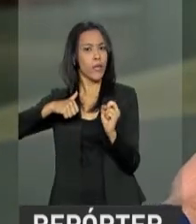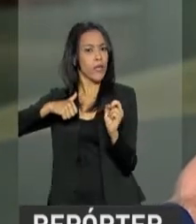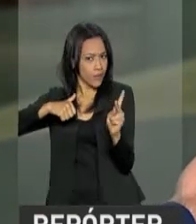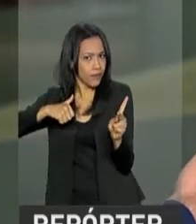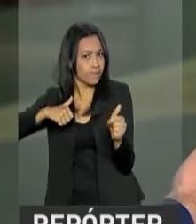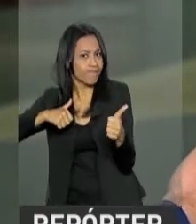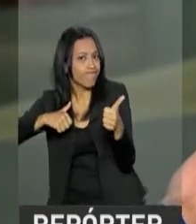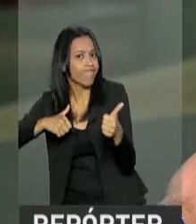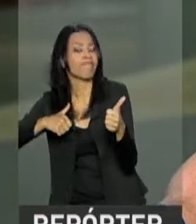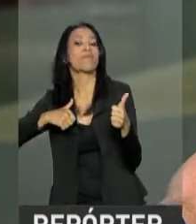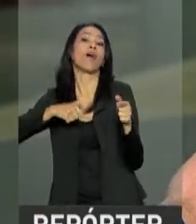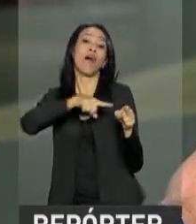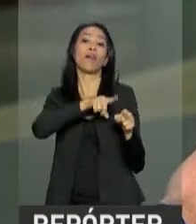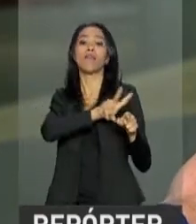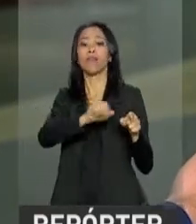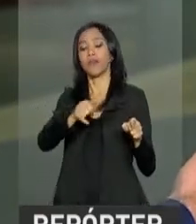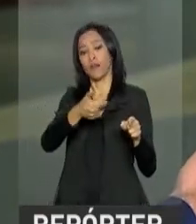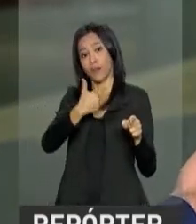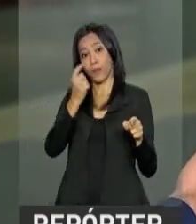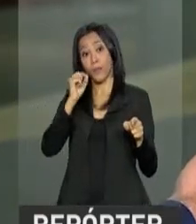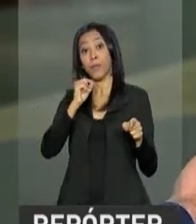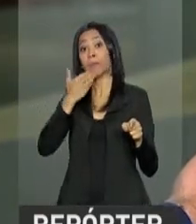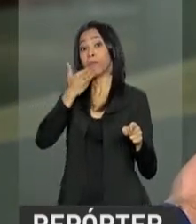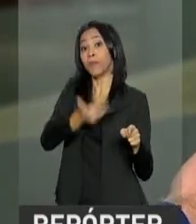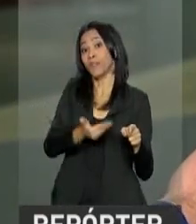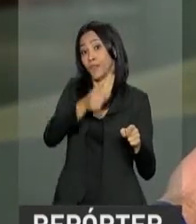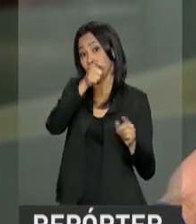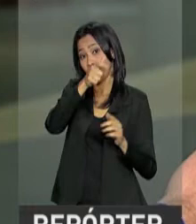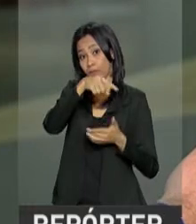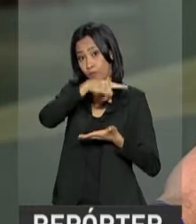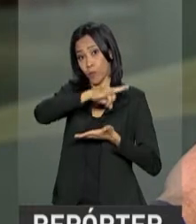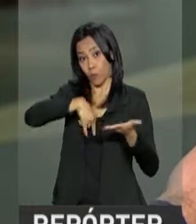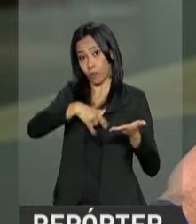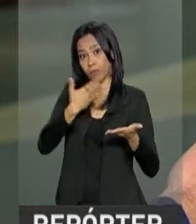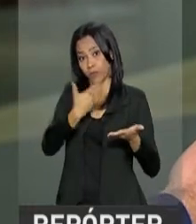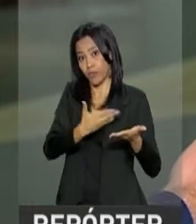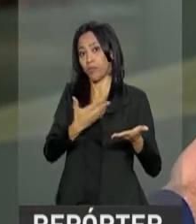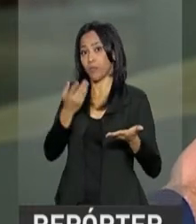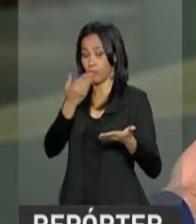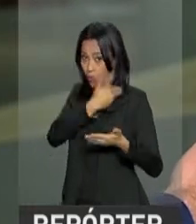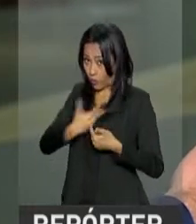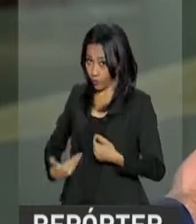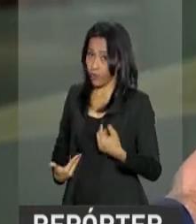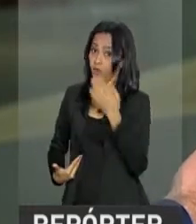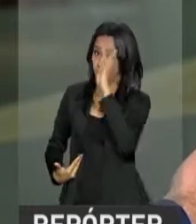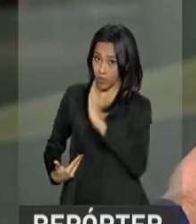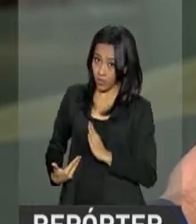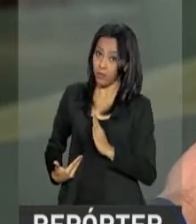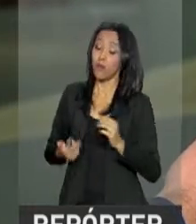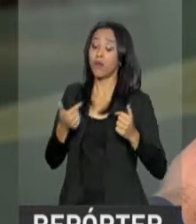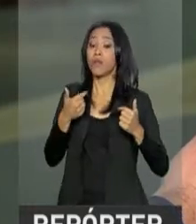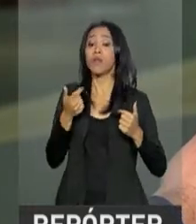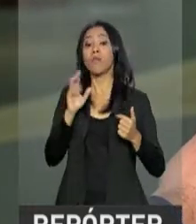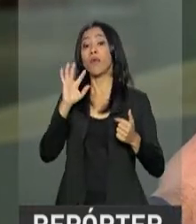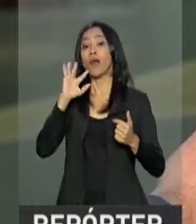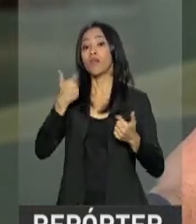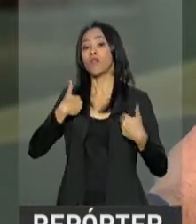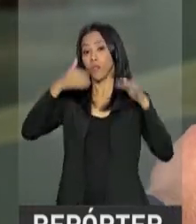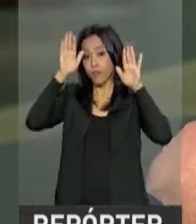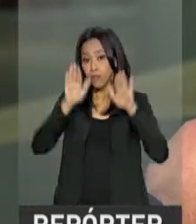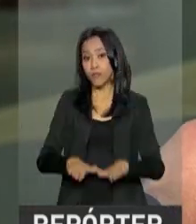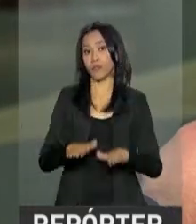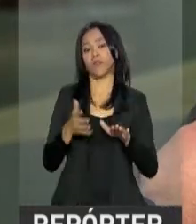é uma nova condição no brasil de solicitantes de reconhecimento da condição de refugiado ele passa a cr refugiado reconhecido